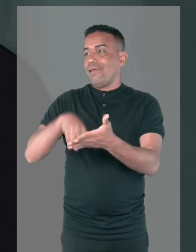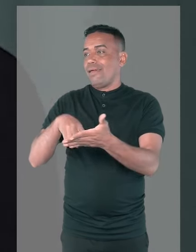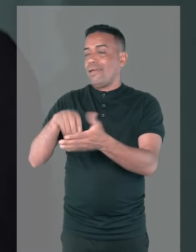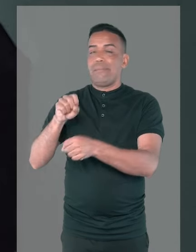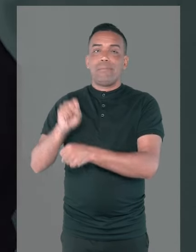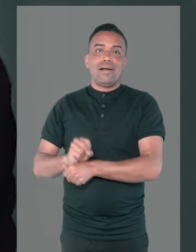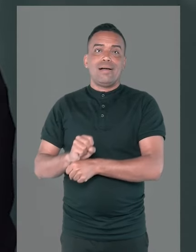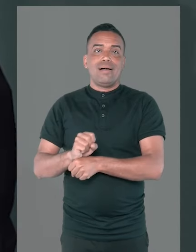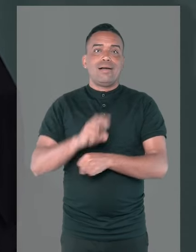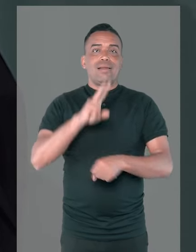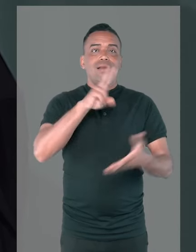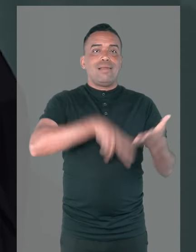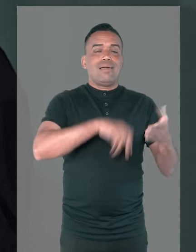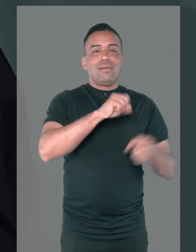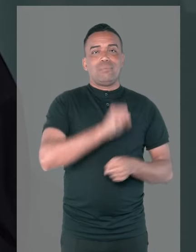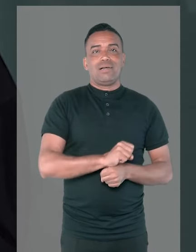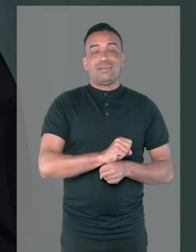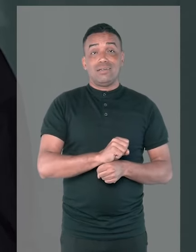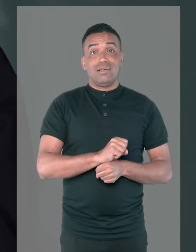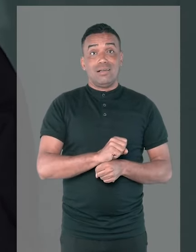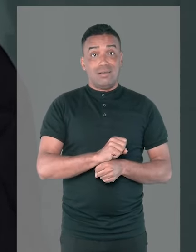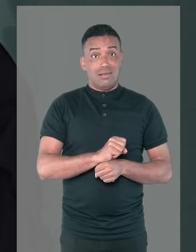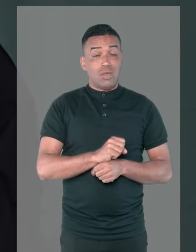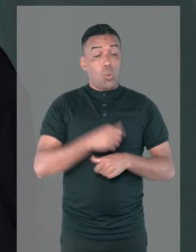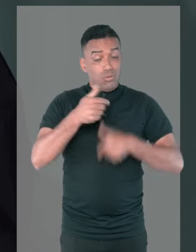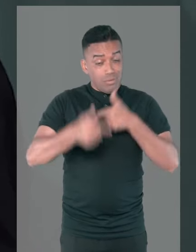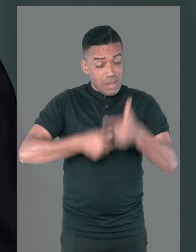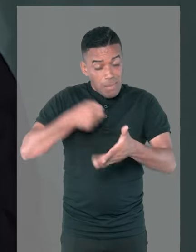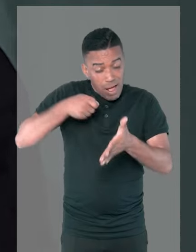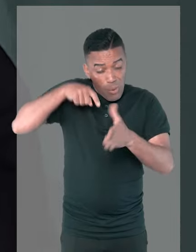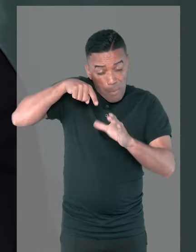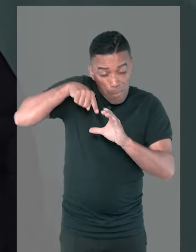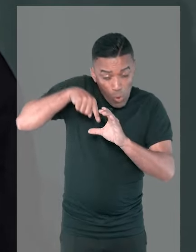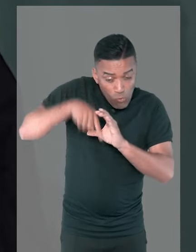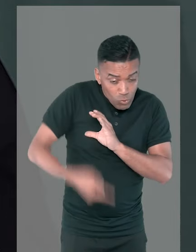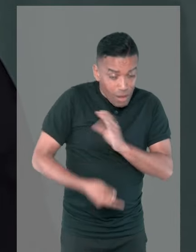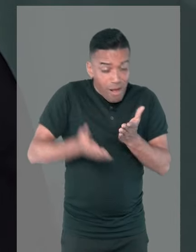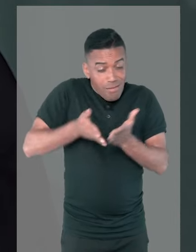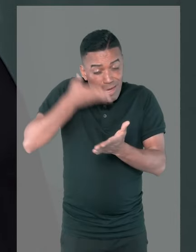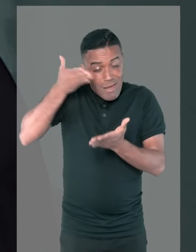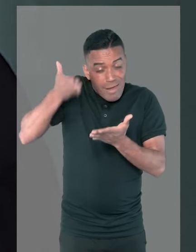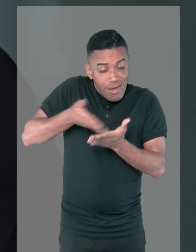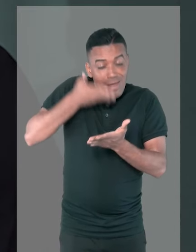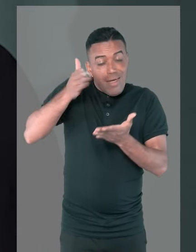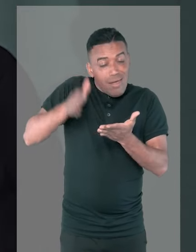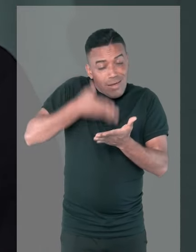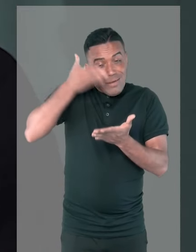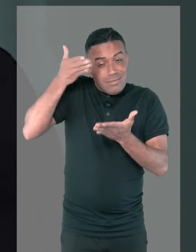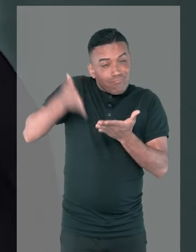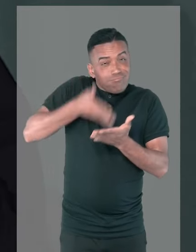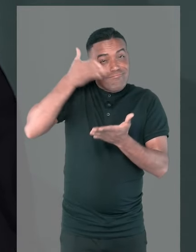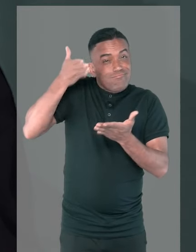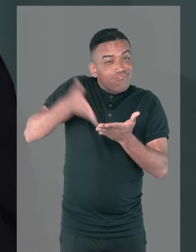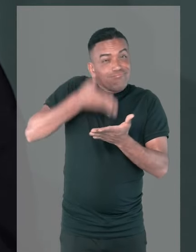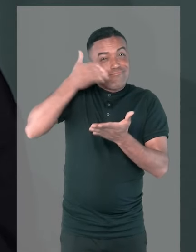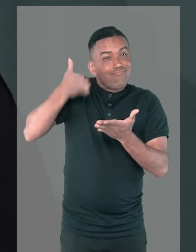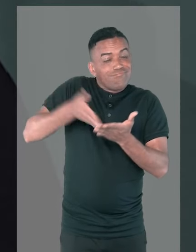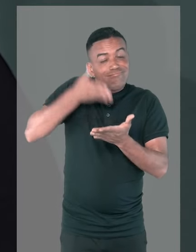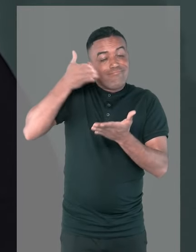mais. Então, o trabalho de mergulhar e se dedicar à leitura de um texto longo, e mais do que isso, de um